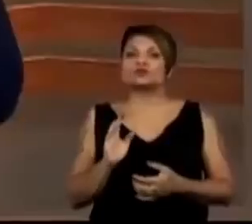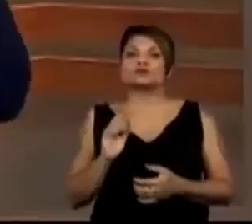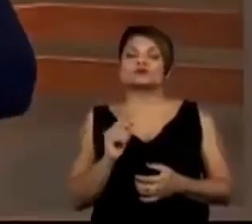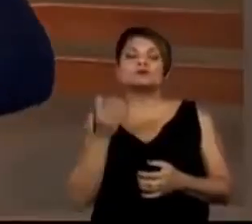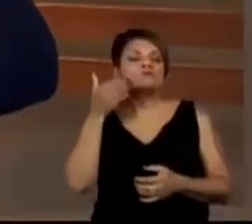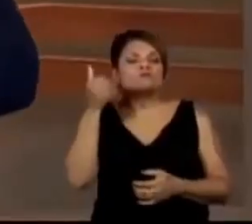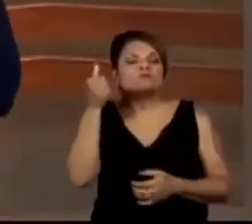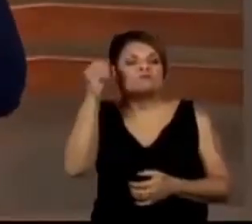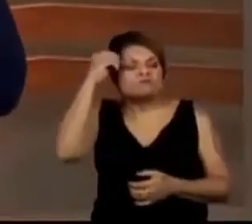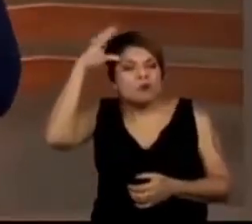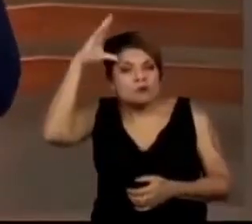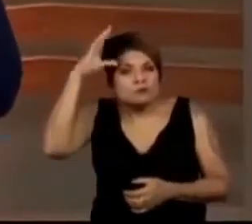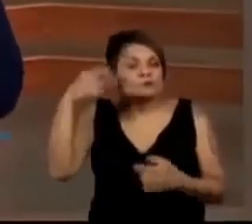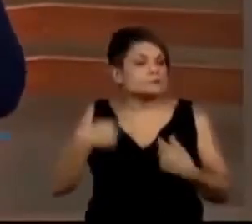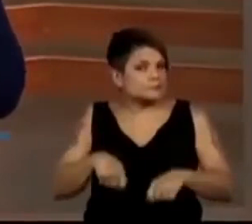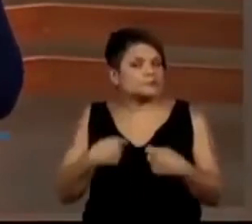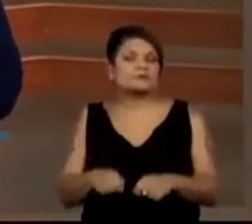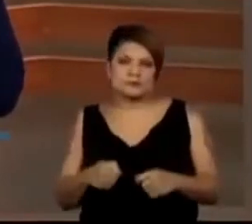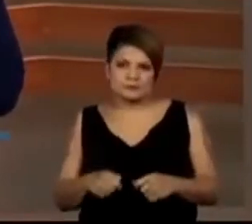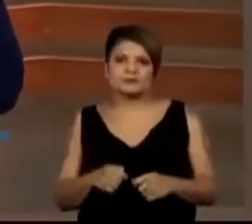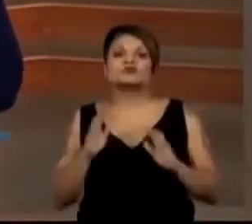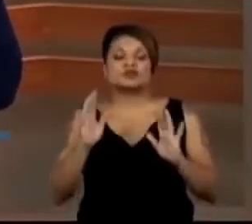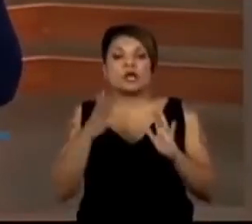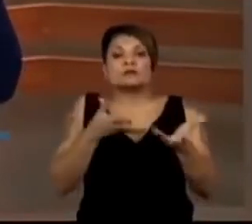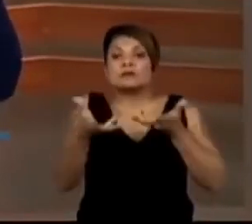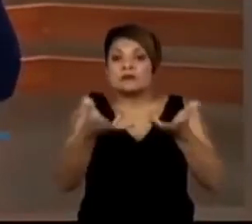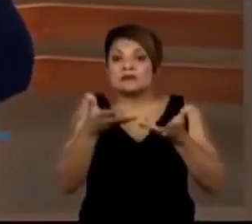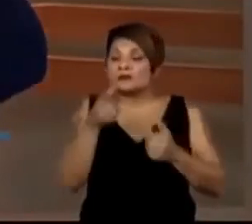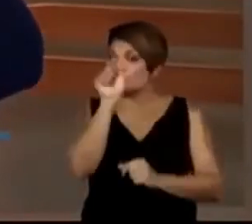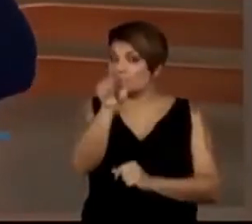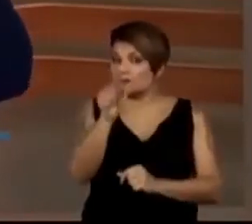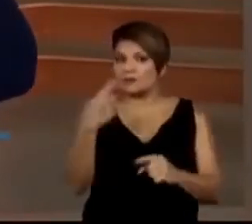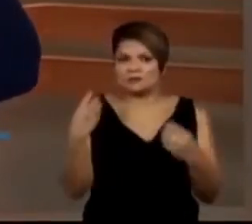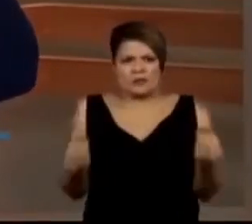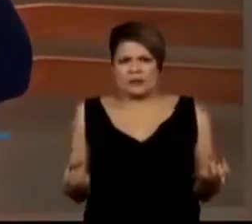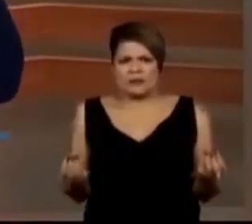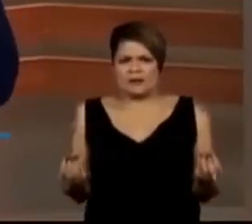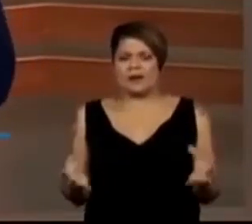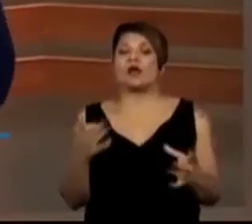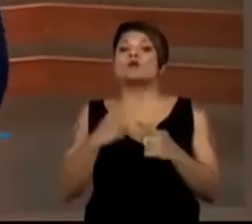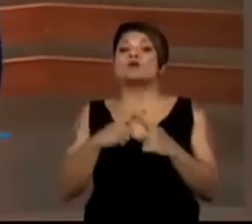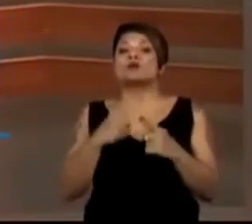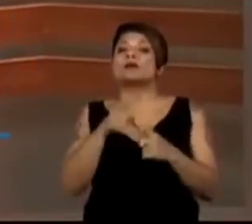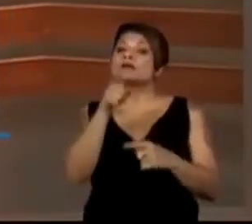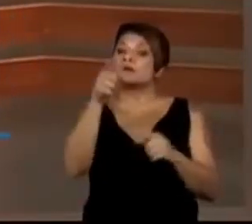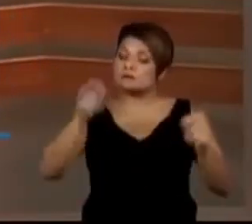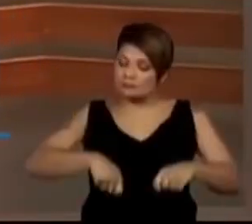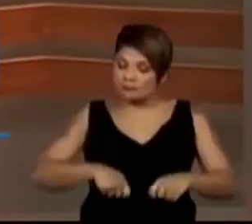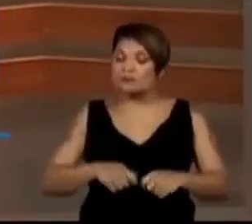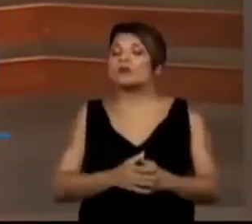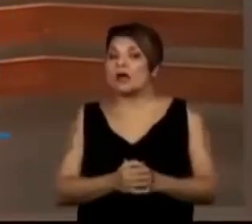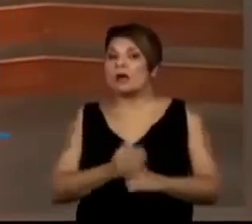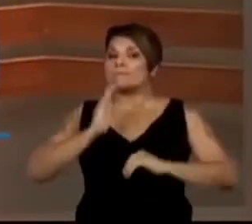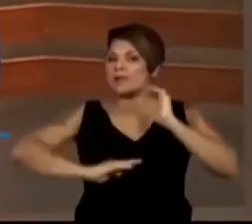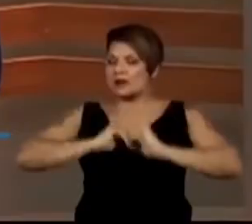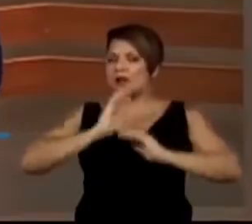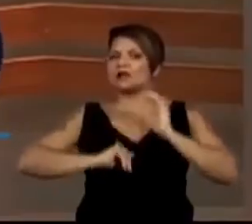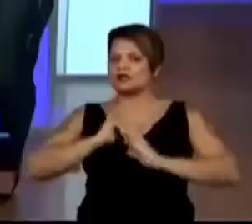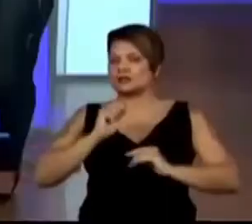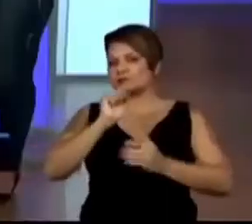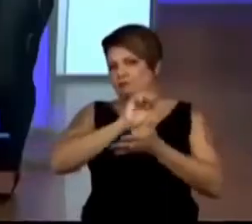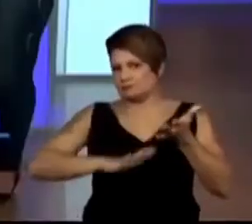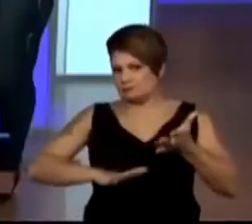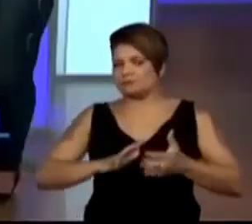conhecimentos, já precisam começar a partir da interação com vocês, para quê? Para que vocês possam pôr em prática aqui na